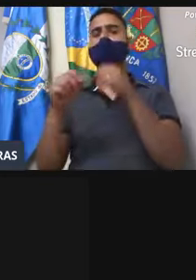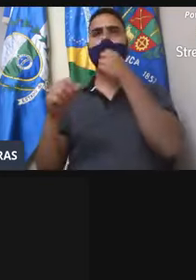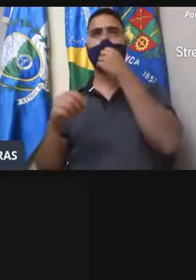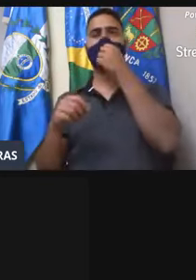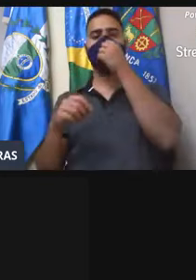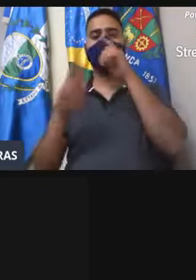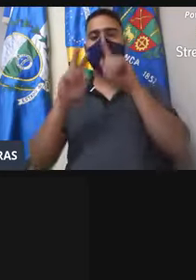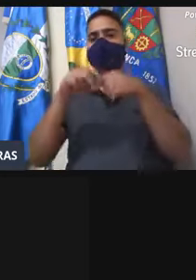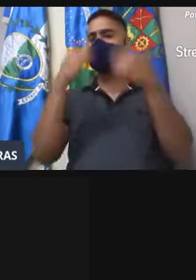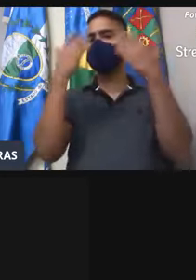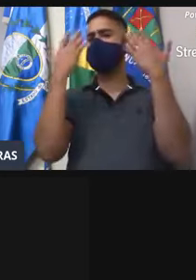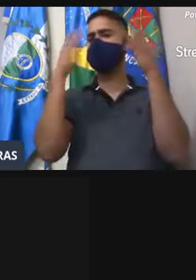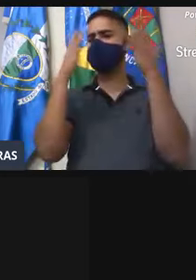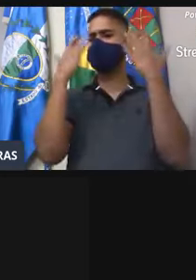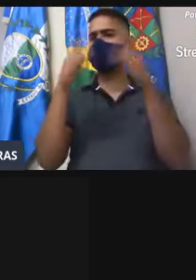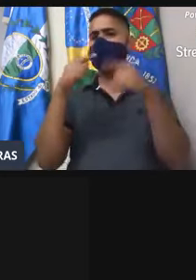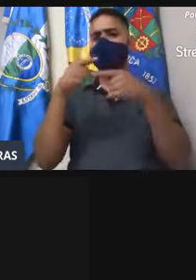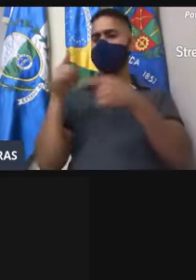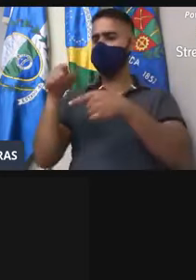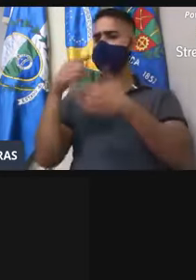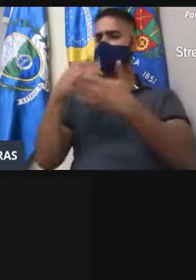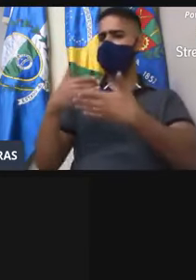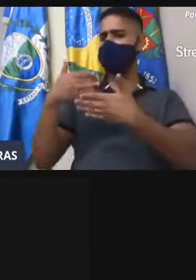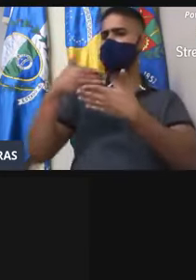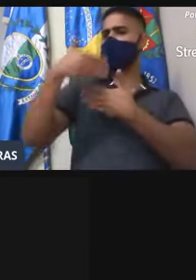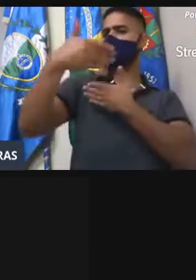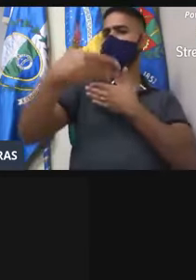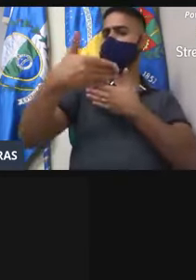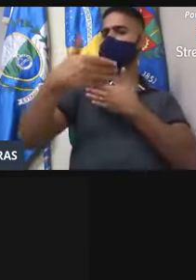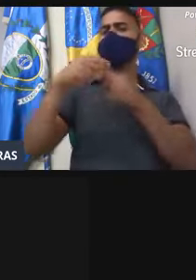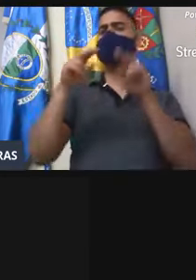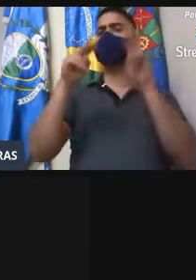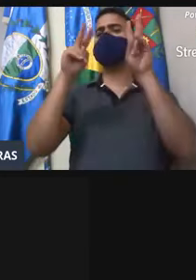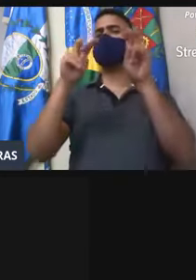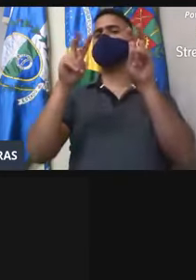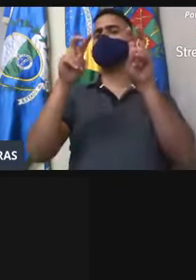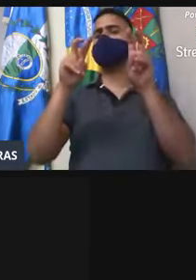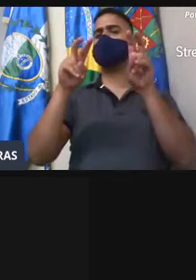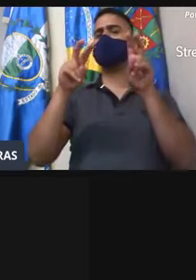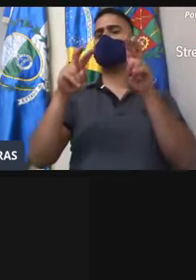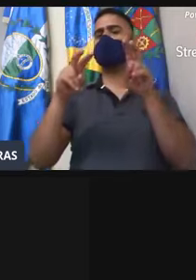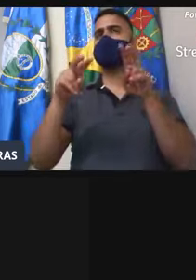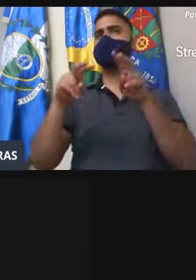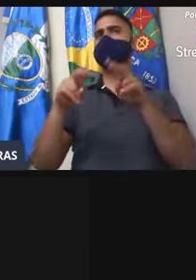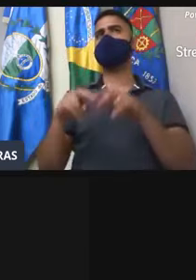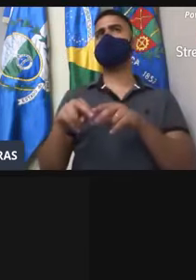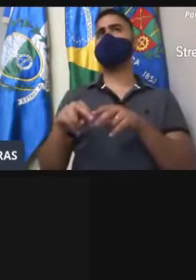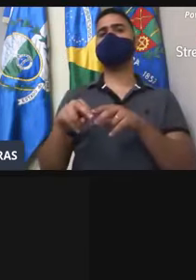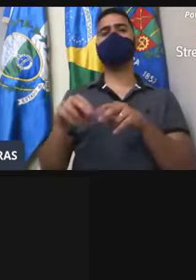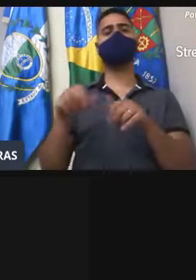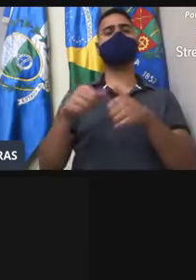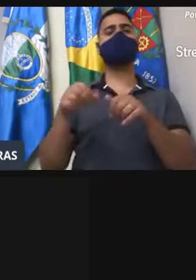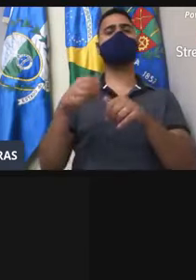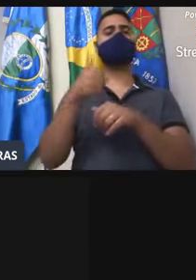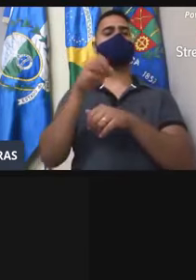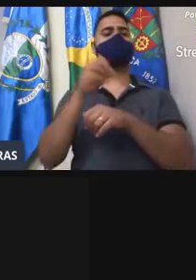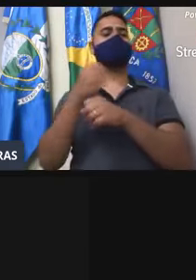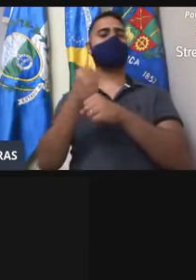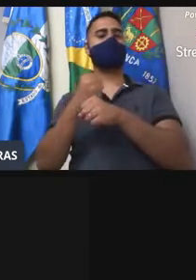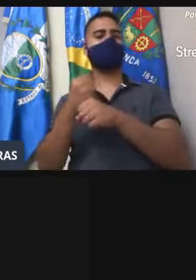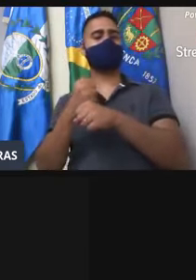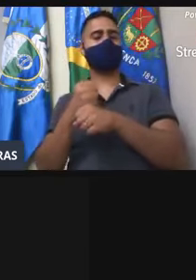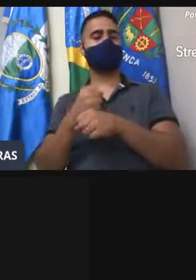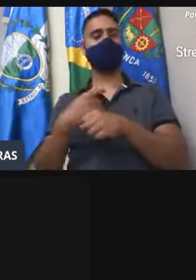está de parabéns aí. Mais uma vez, você sai na frente aí num assunto que vai dominar os próximos 10 anos na gestão